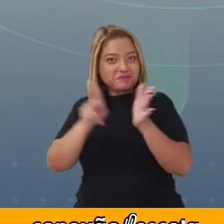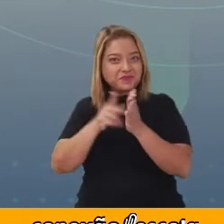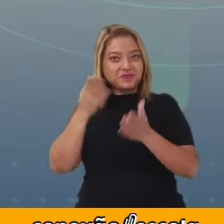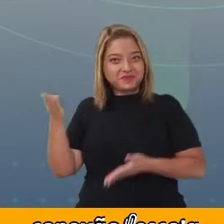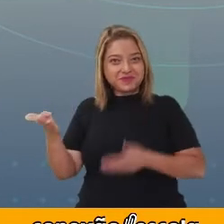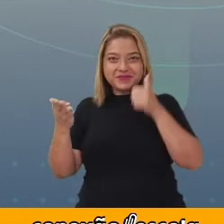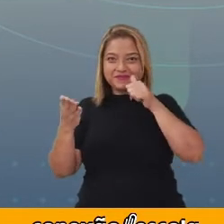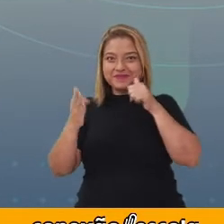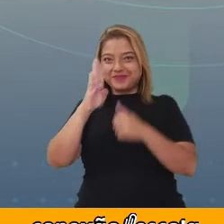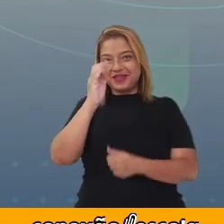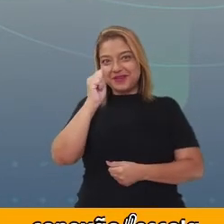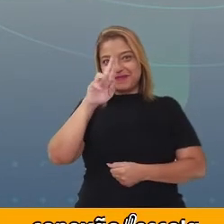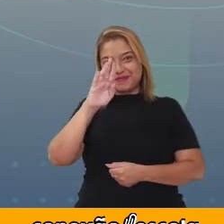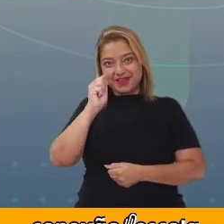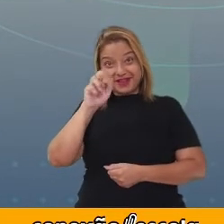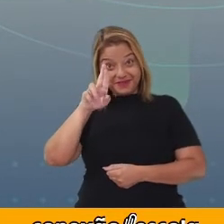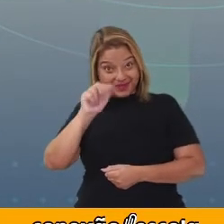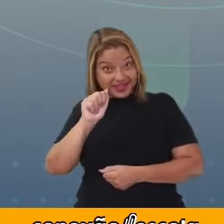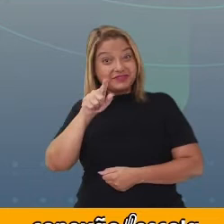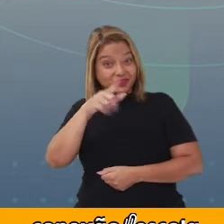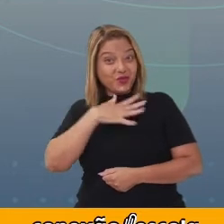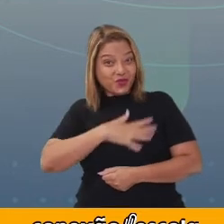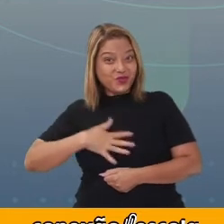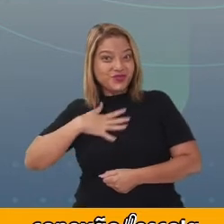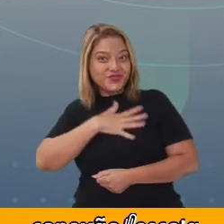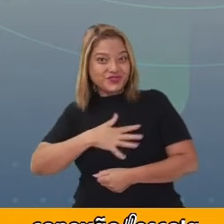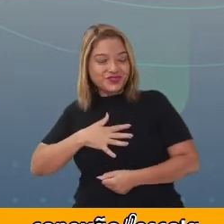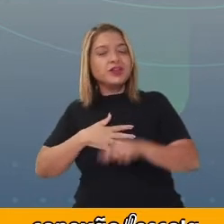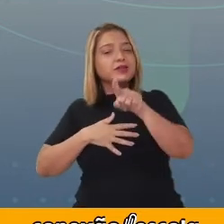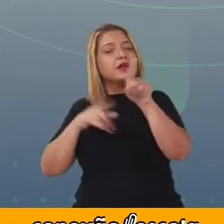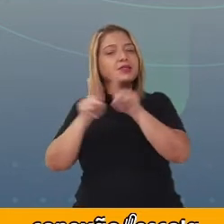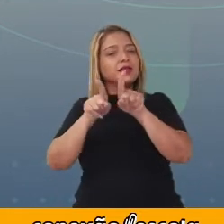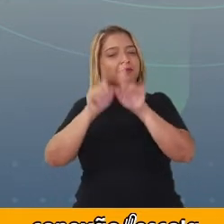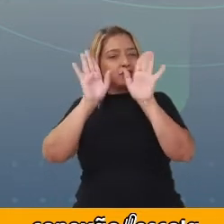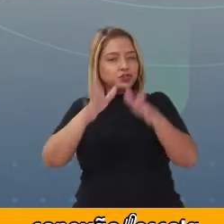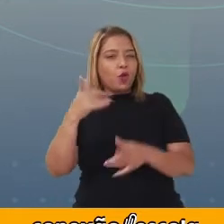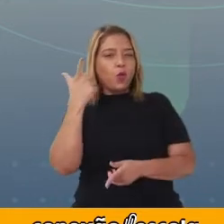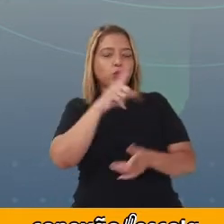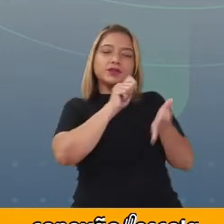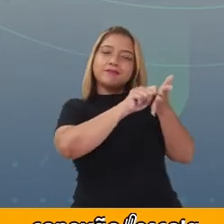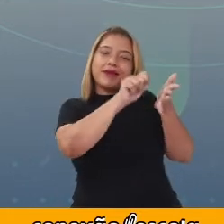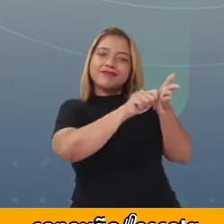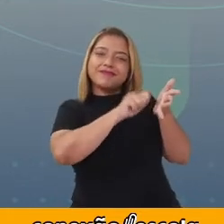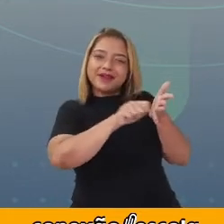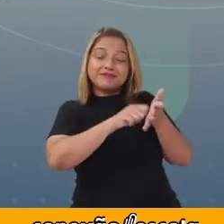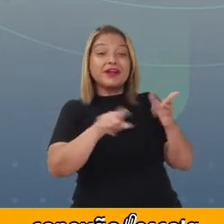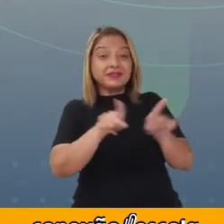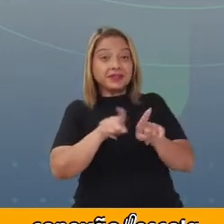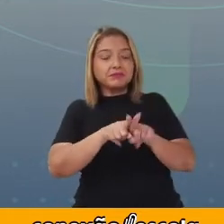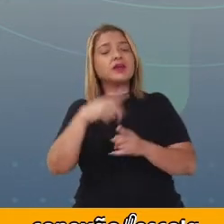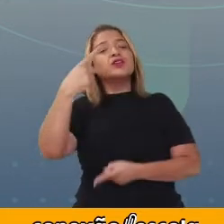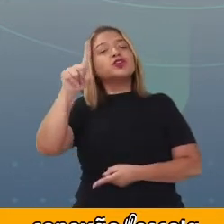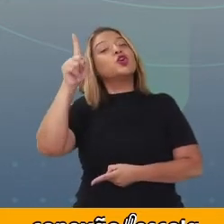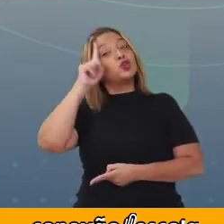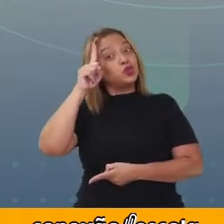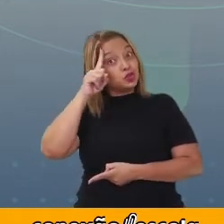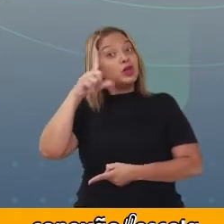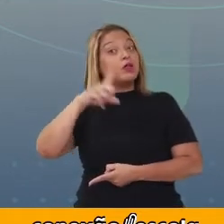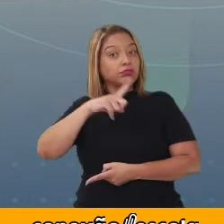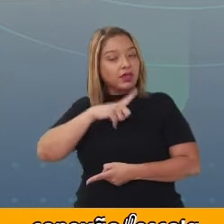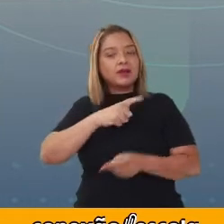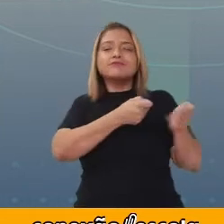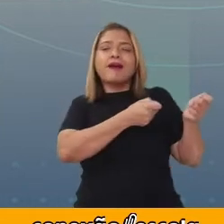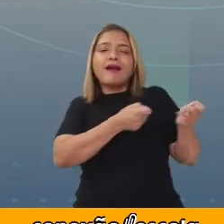Bárbara? Gostou? Já fez o seu relato? No dia a dia, você costuma fazer relatos